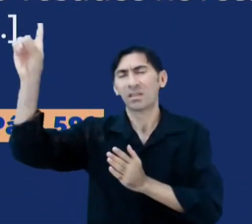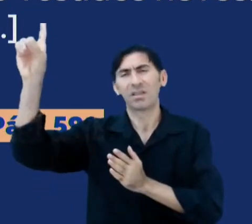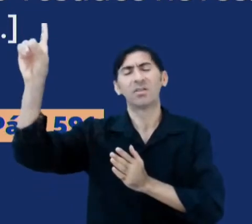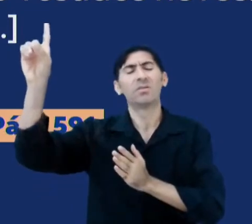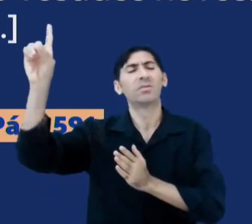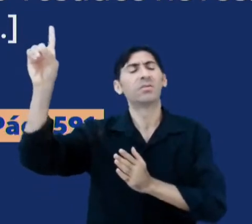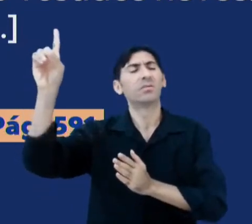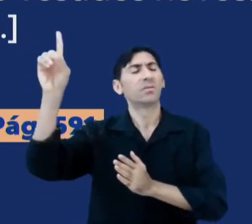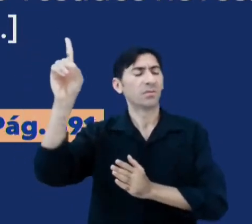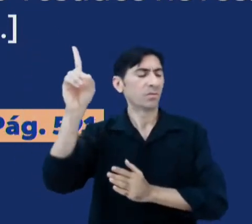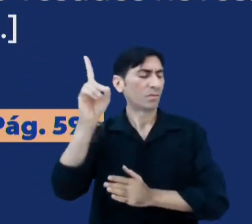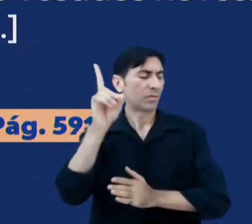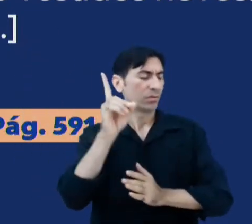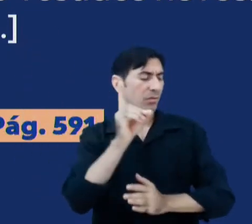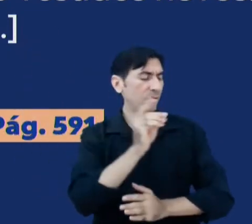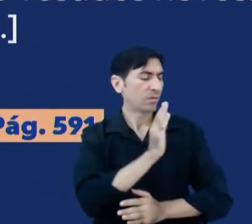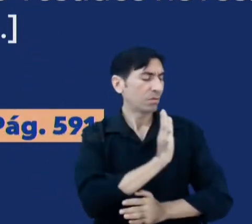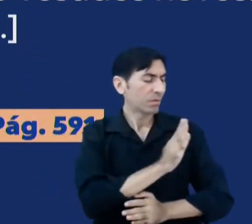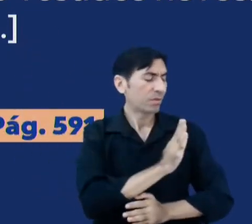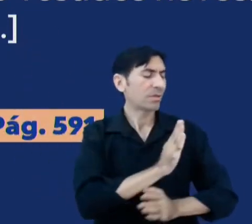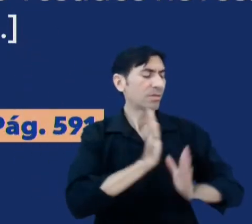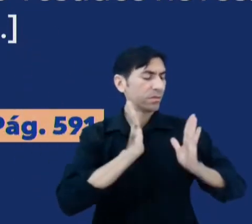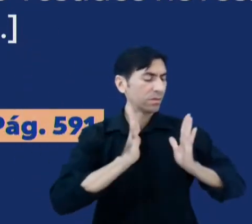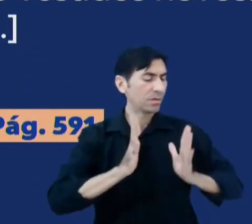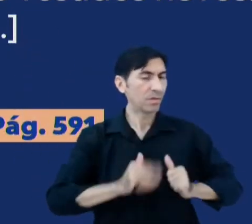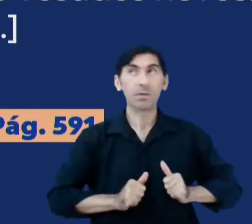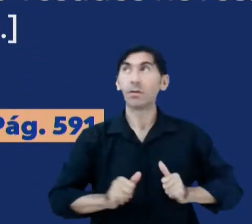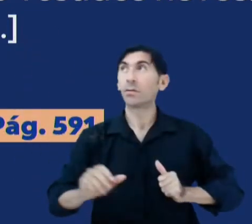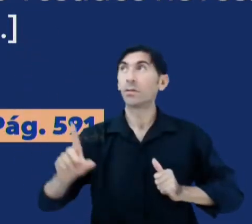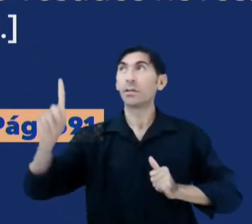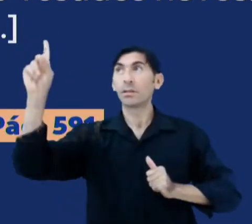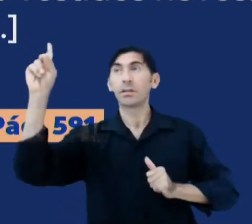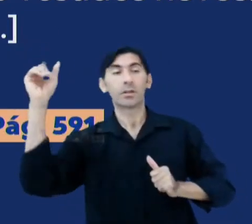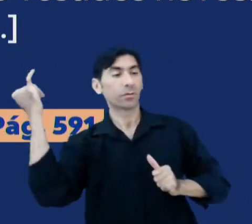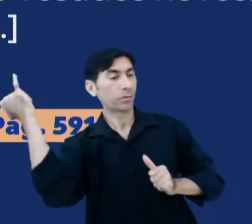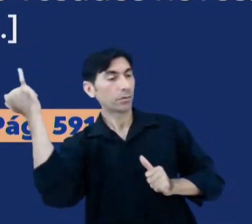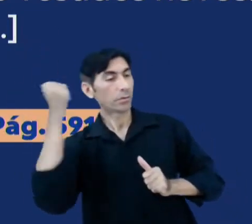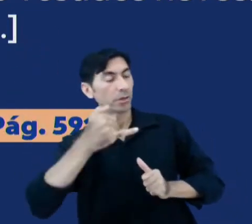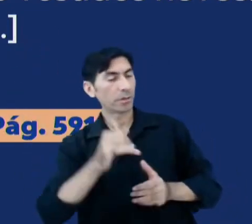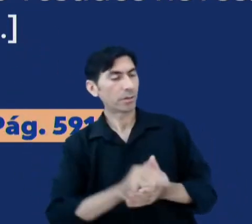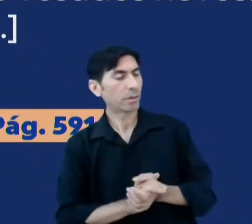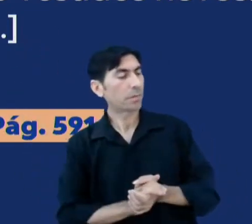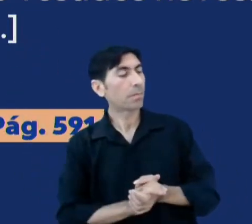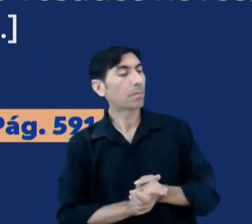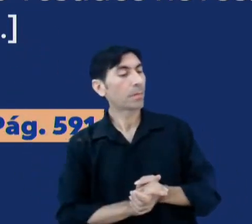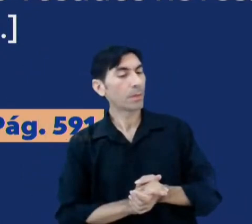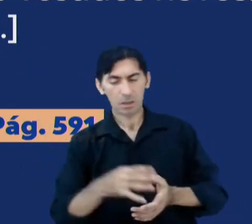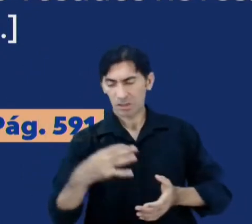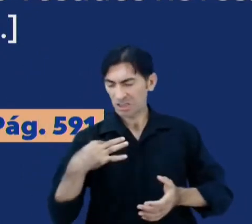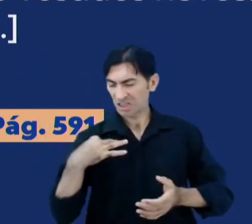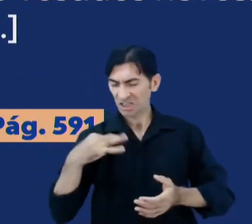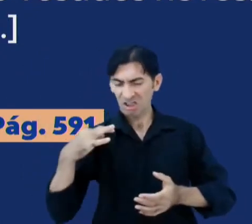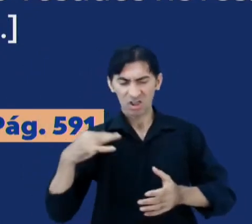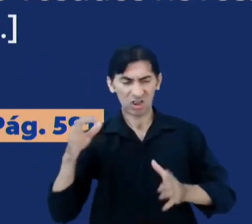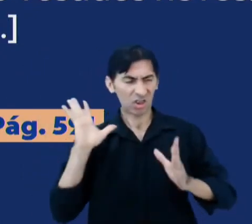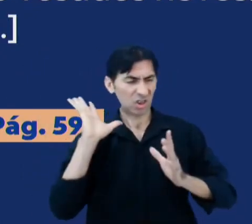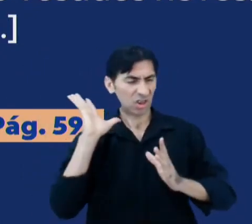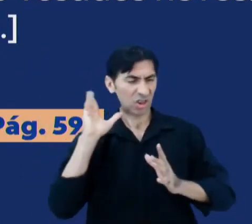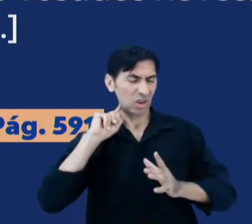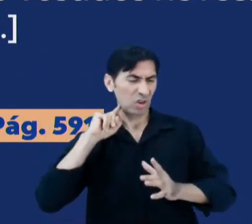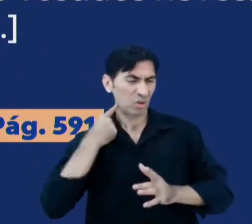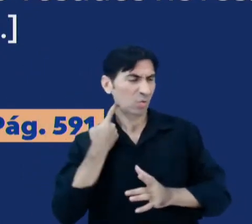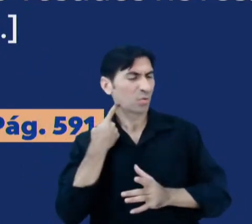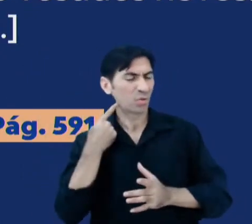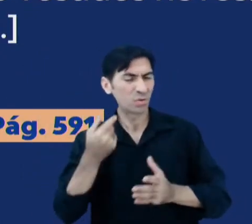coração, é dada a ordem, tirai-lhe estes vestidos sujos. E são ditas encorajadoras